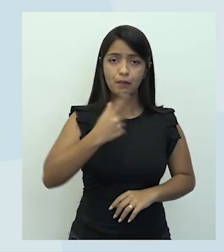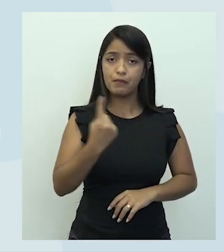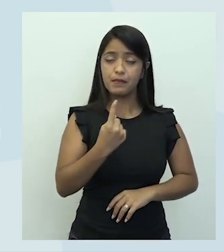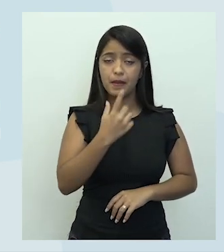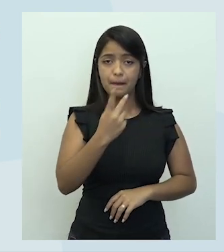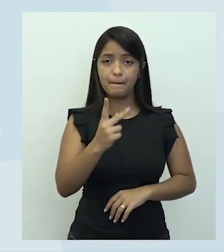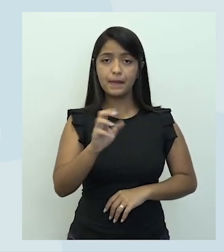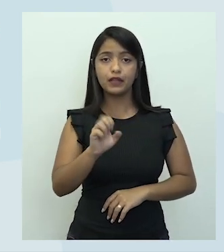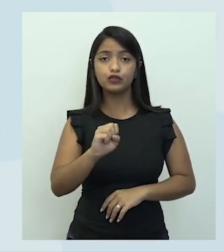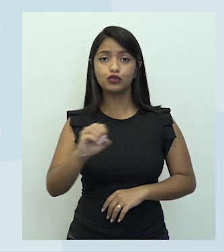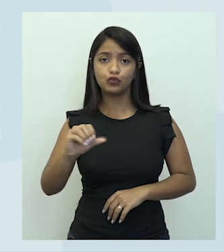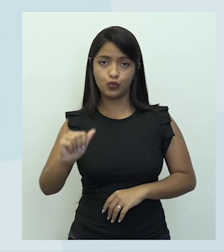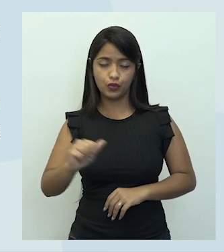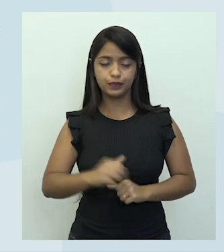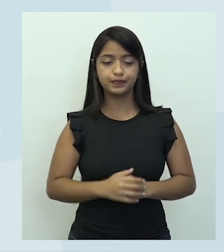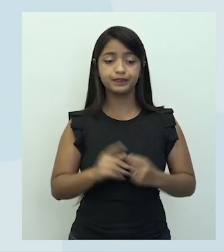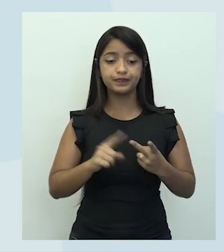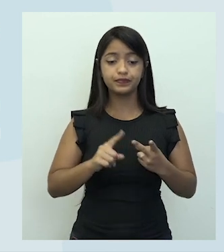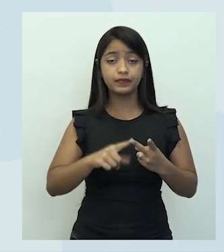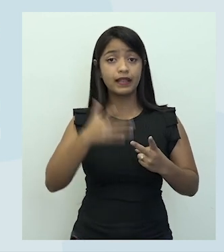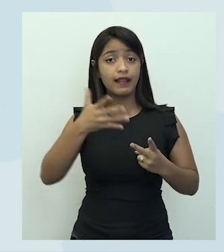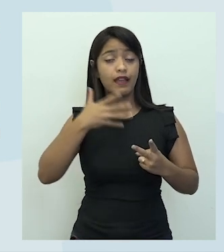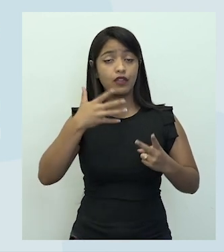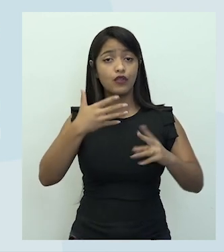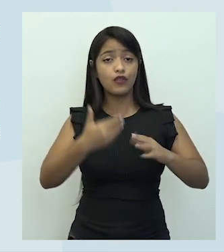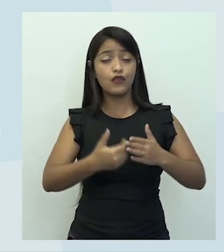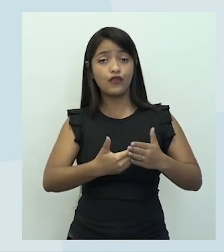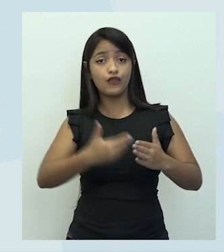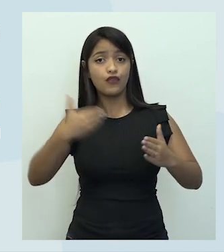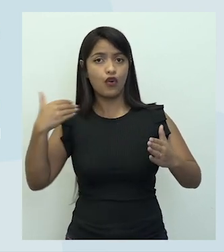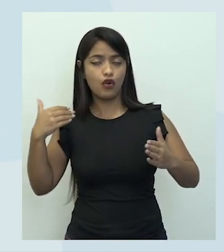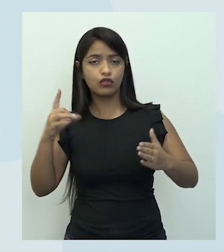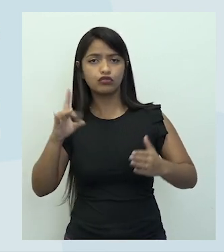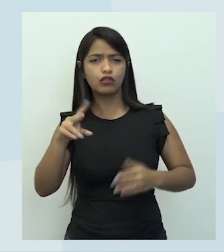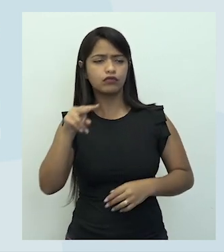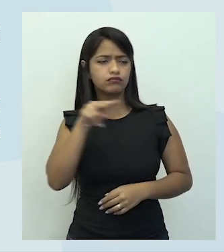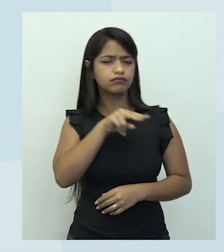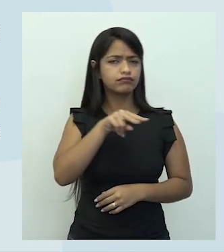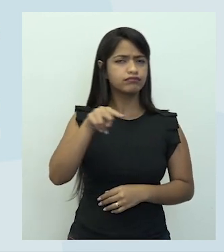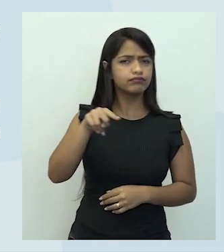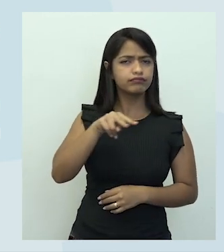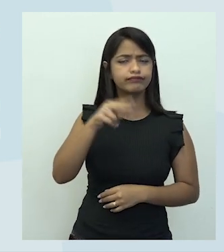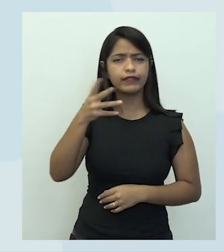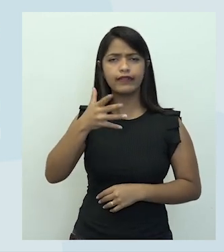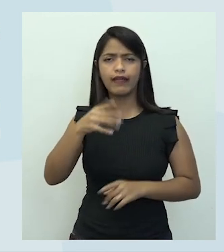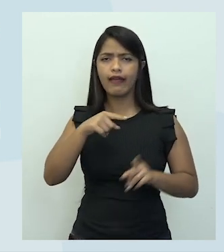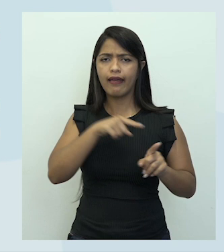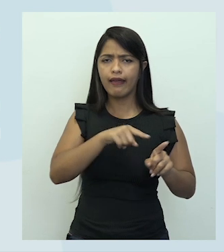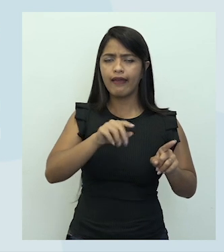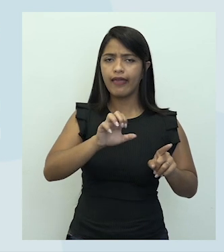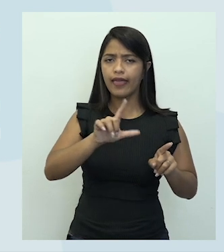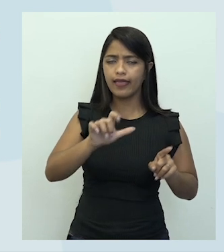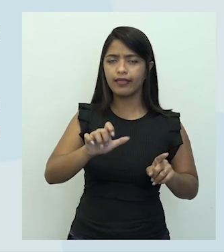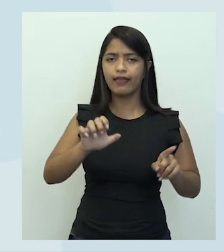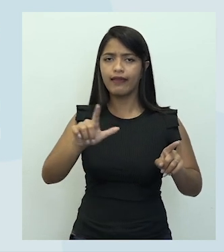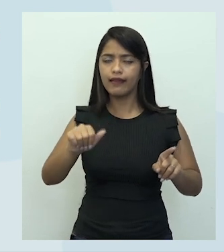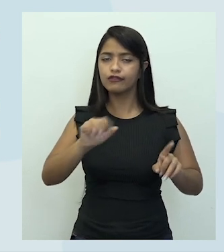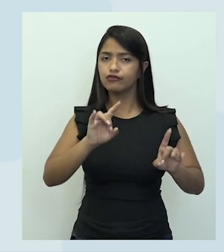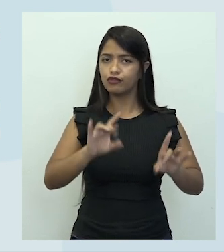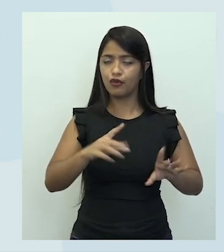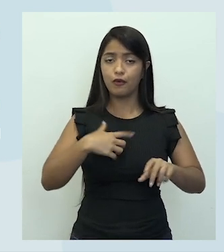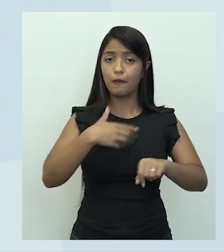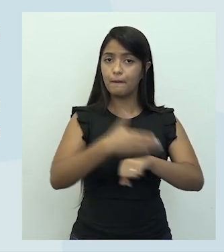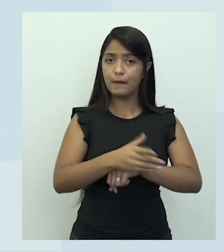B, narrador-observador, pois ele narra em terceira pessoa e não participa da história,